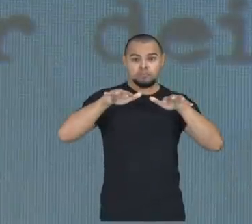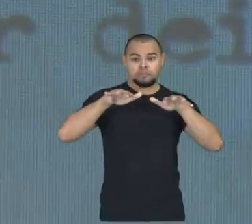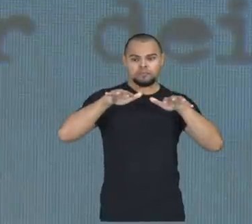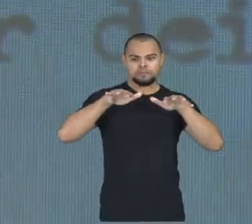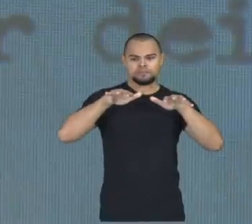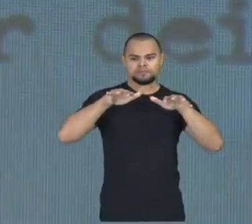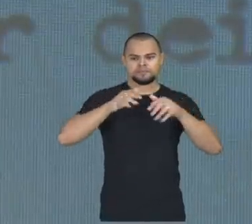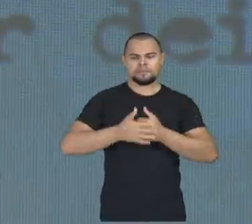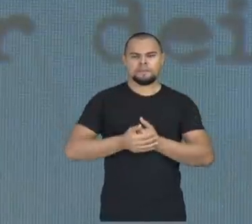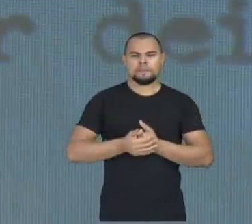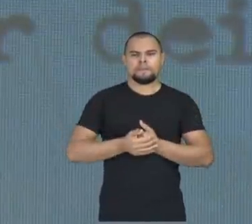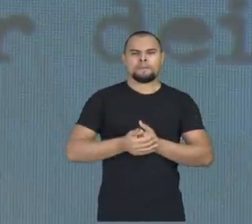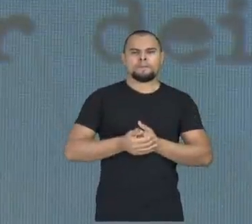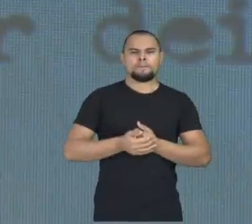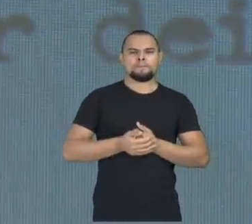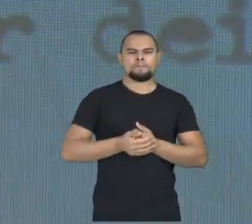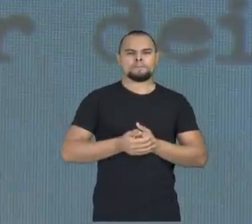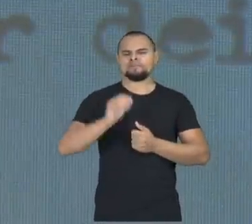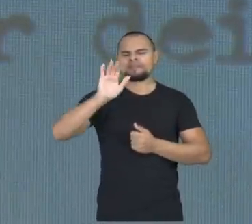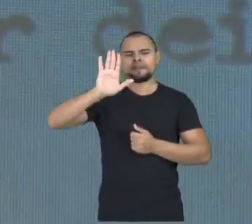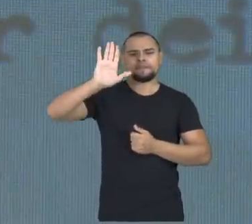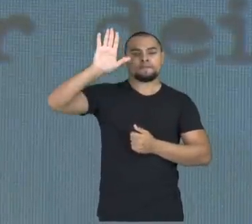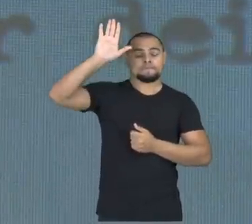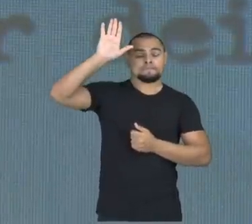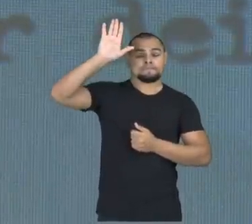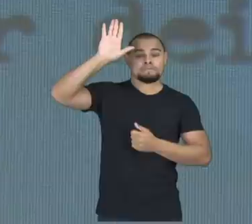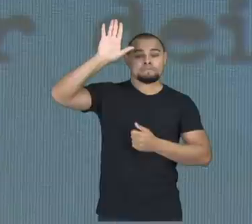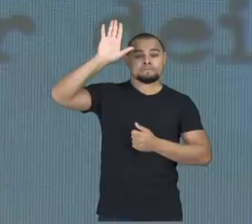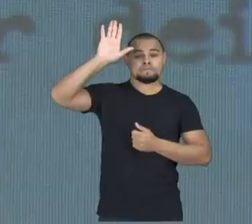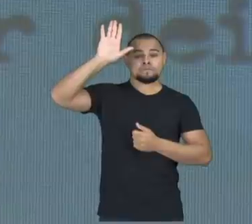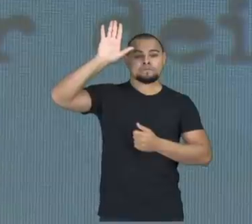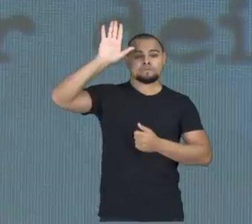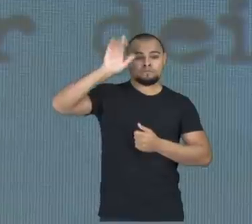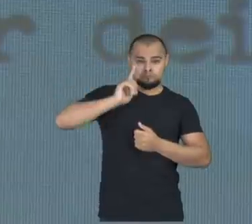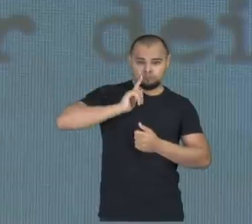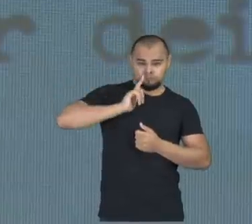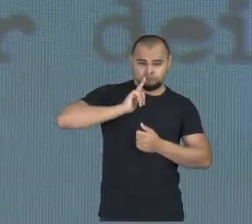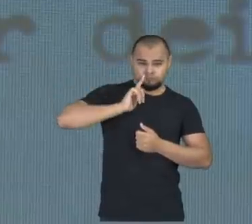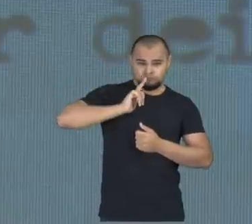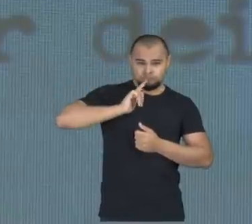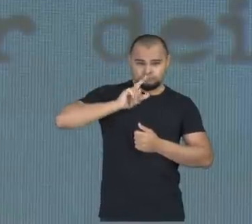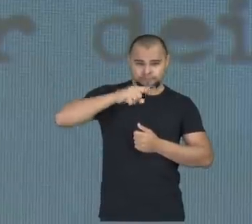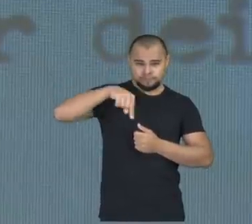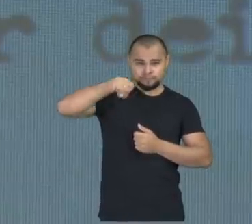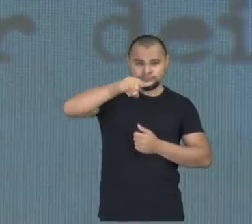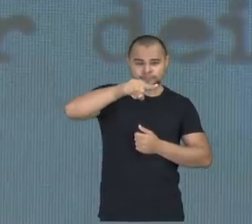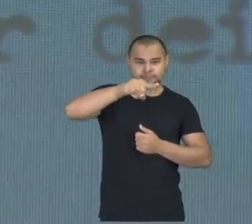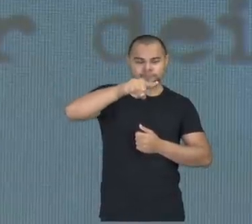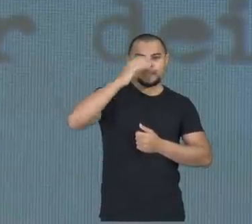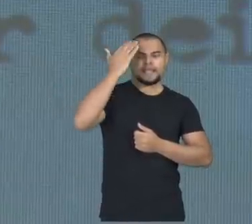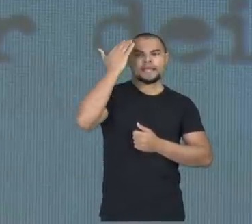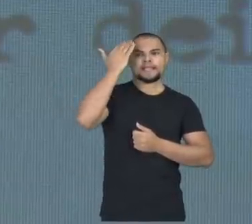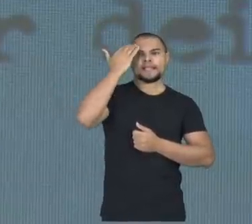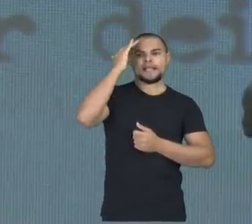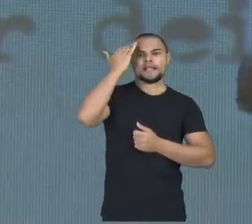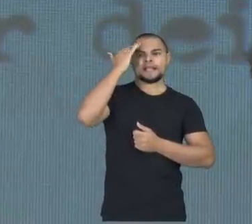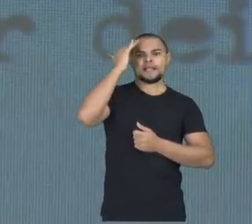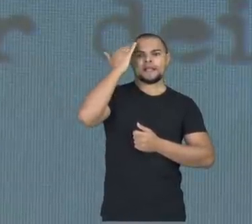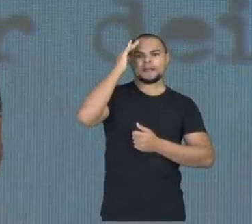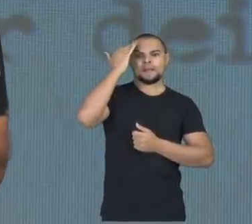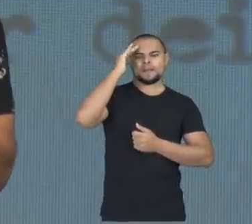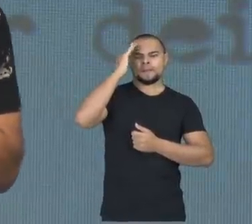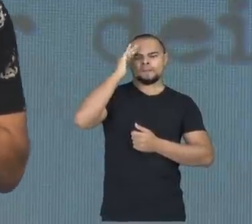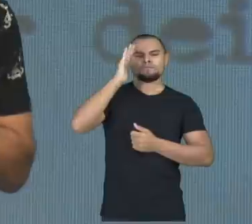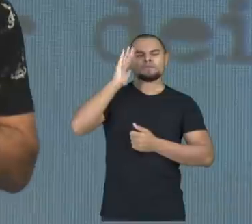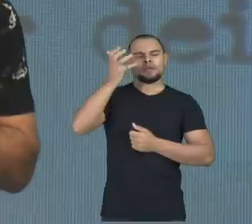Apenas aqui, ó. Levanta a tua mão se tem alguém hoje que está entendendo isso e entregando a vida a